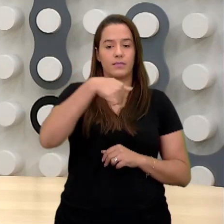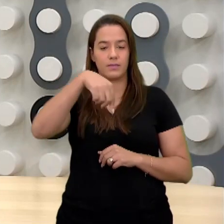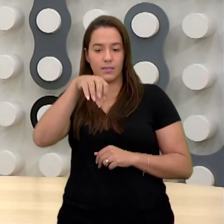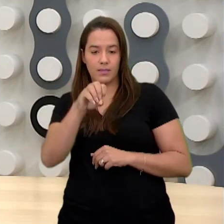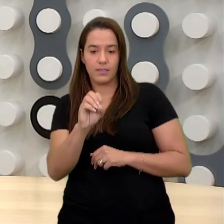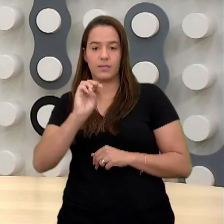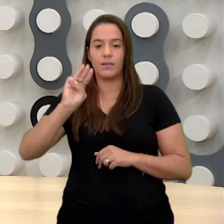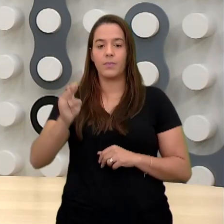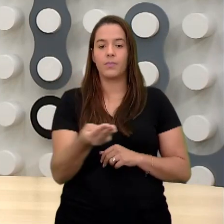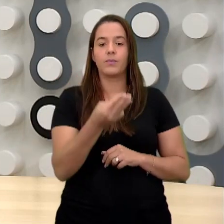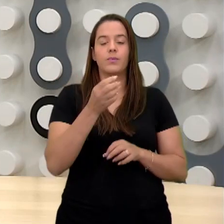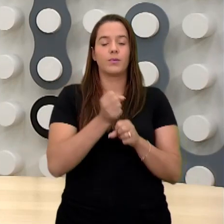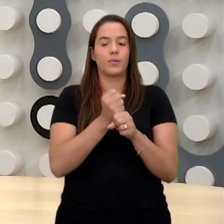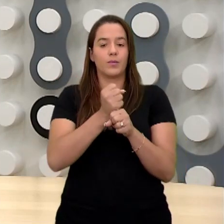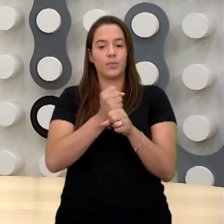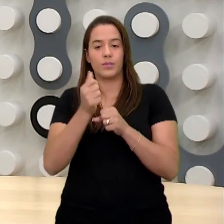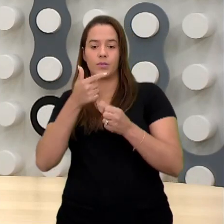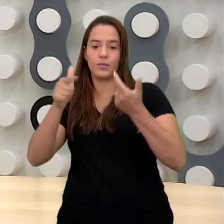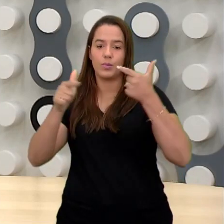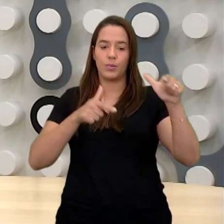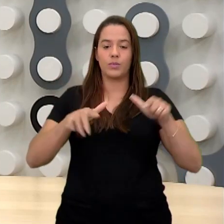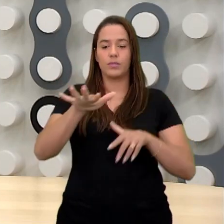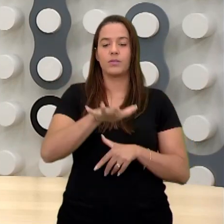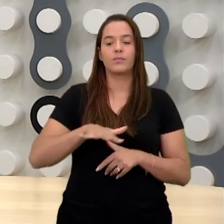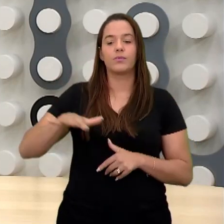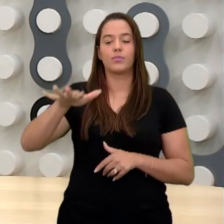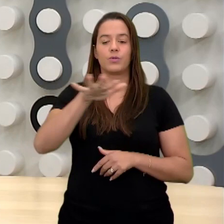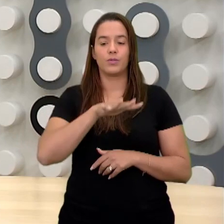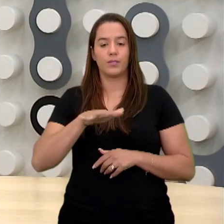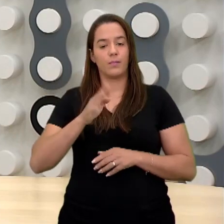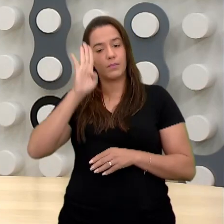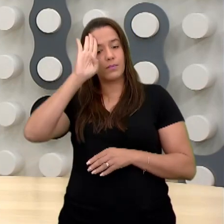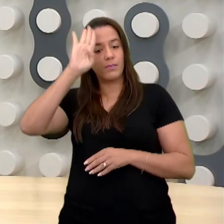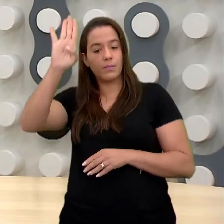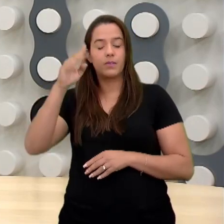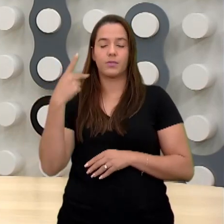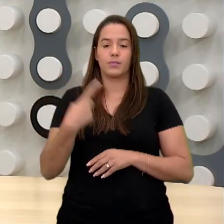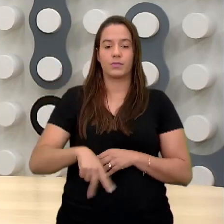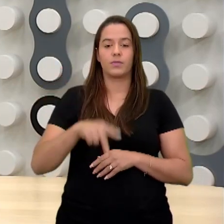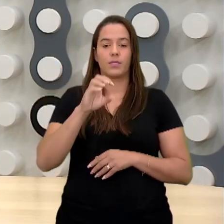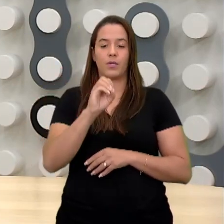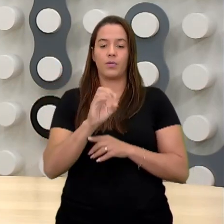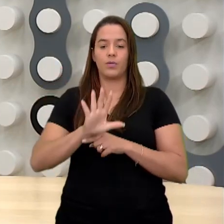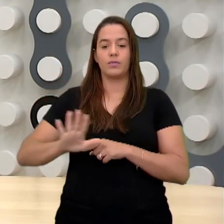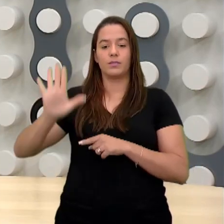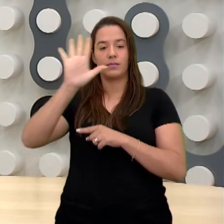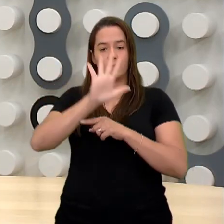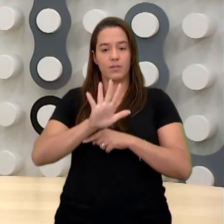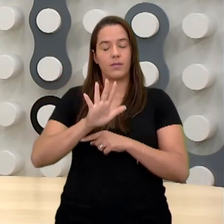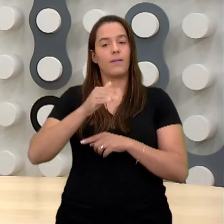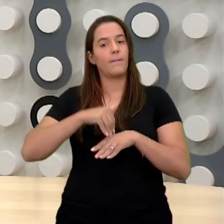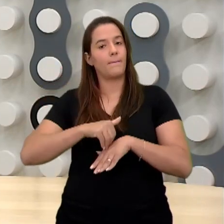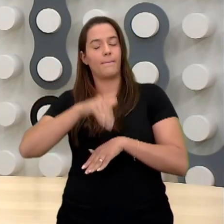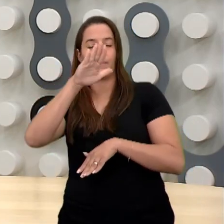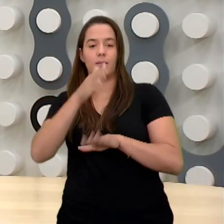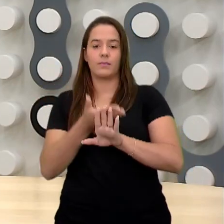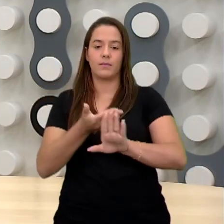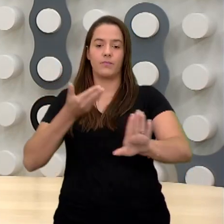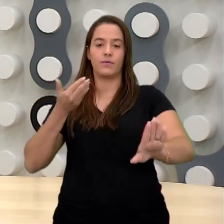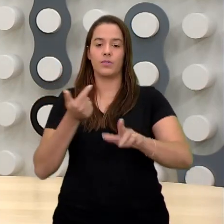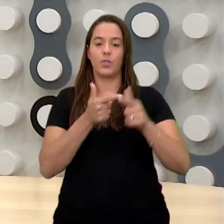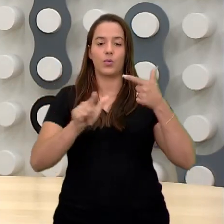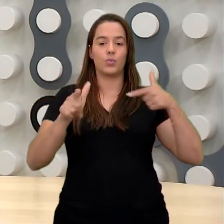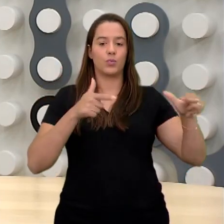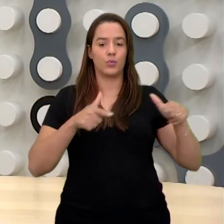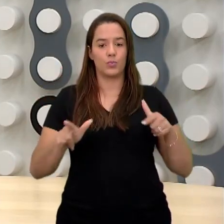anos nos outros regiões, principalmente aí na Oceania, que é um continente aí bem mais afastado dos